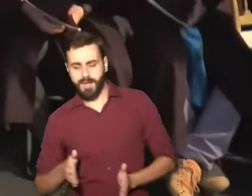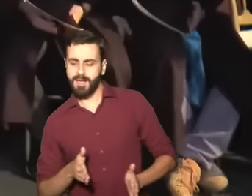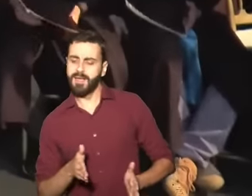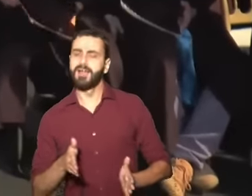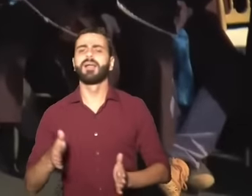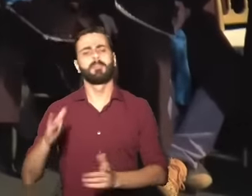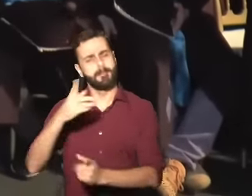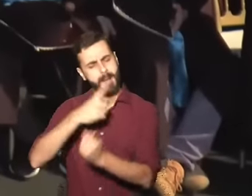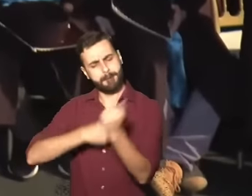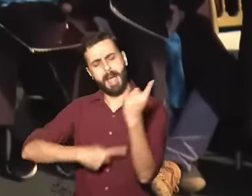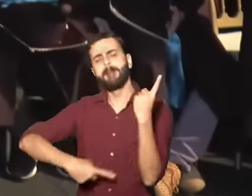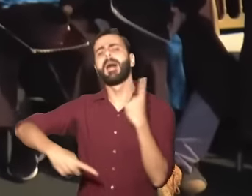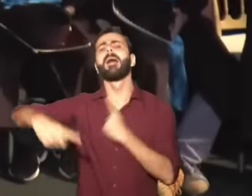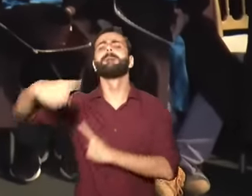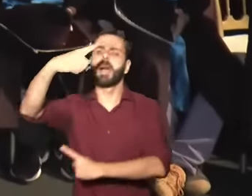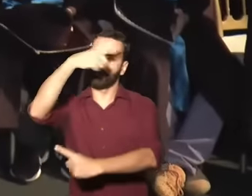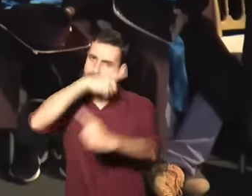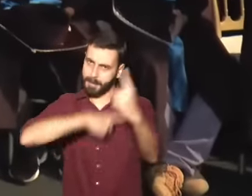Meu pai pode